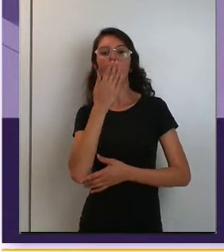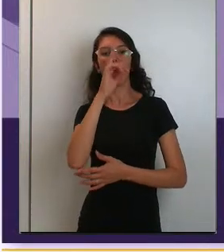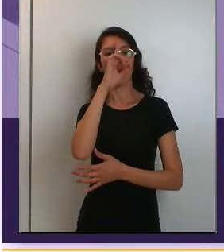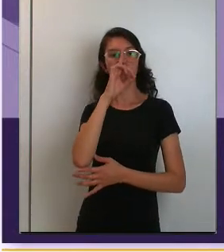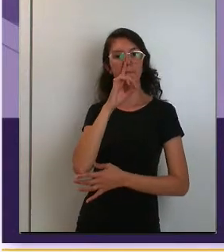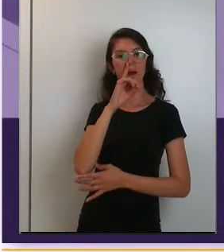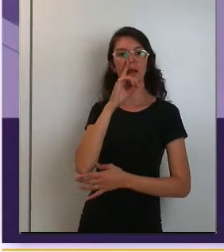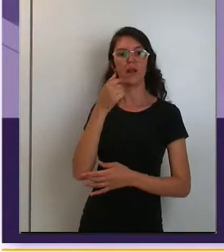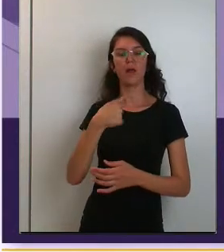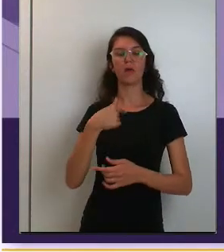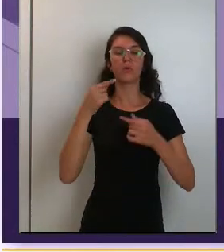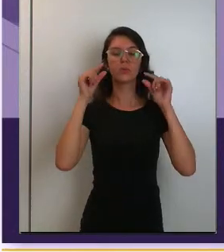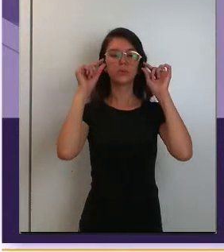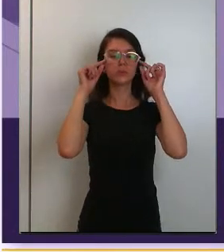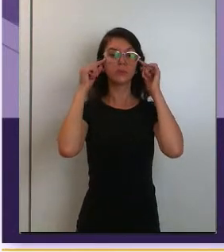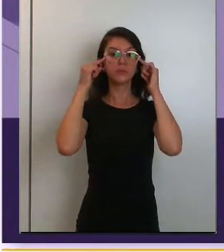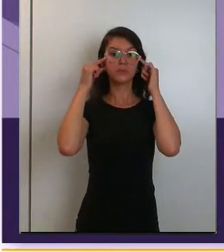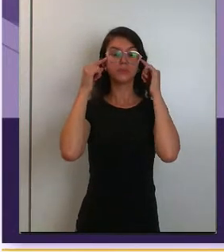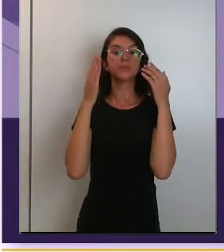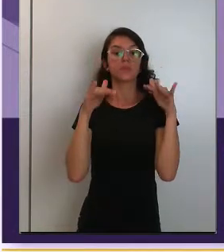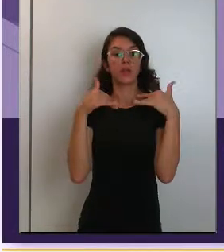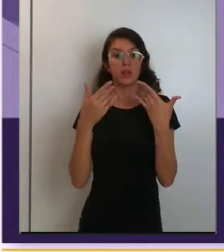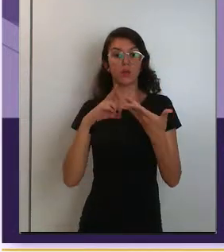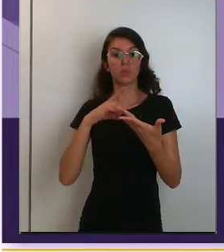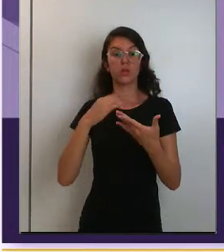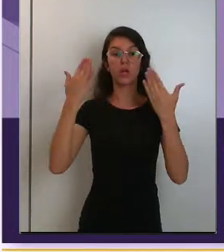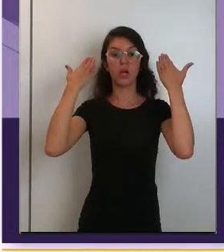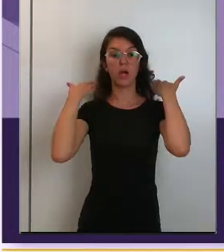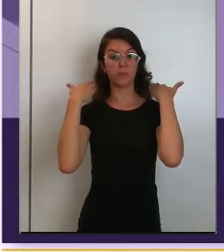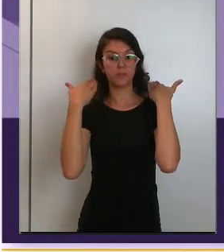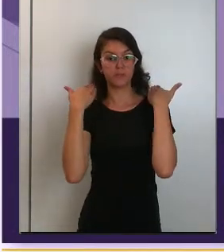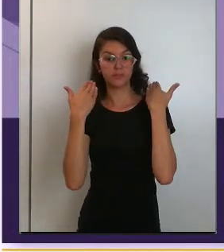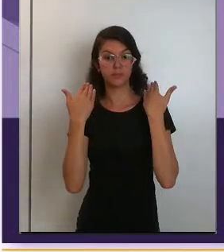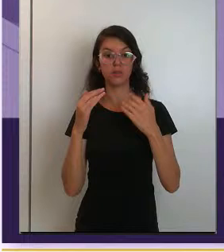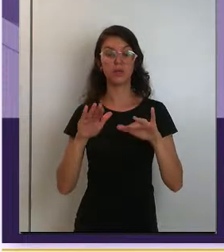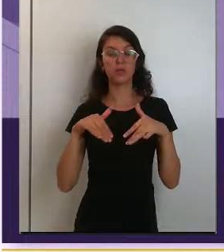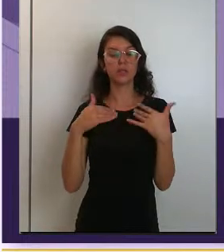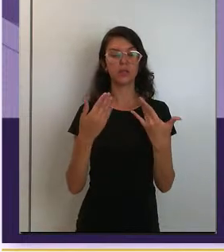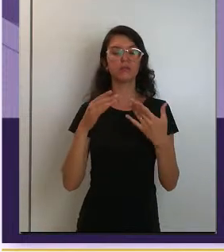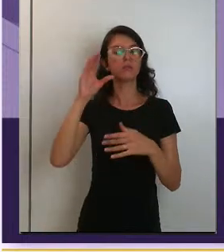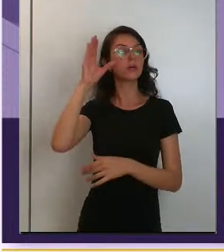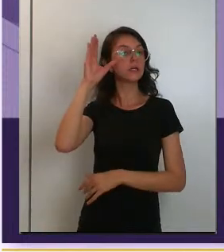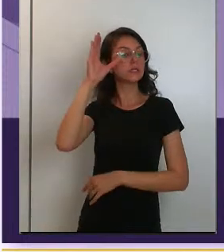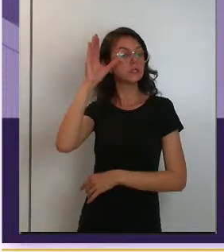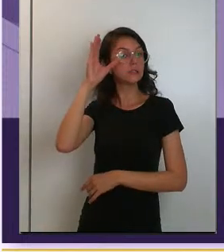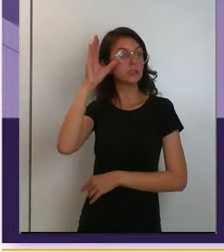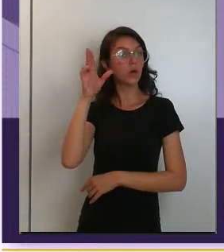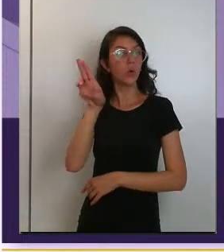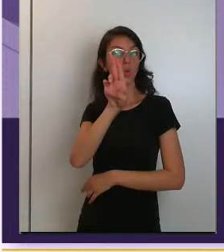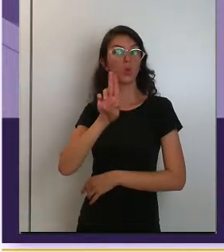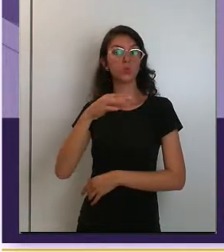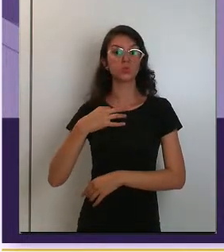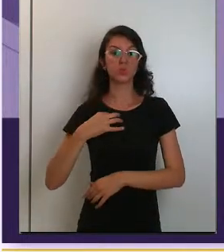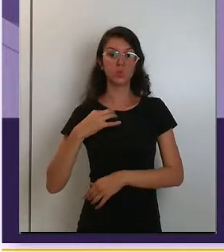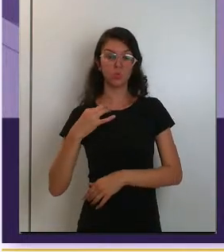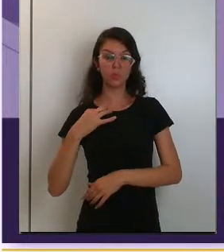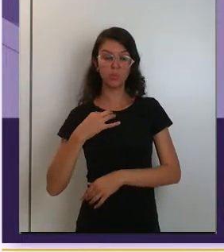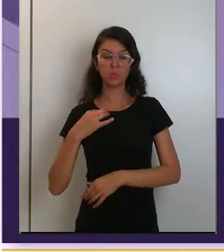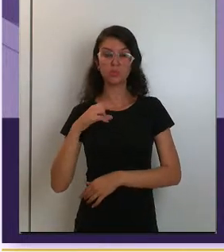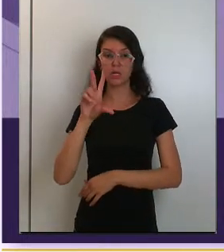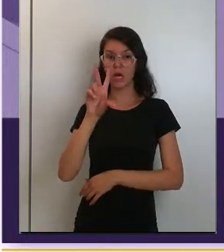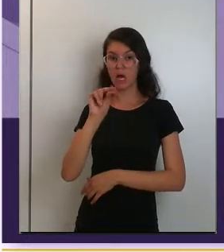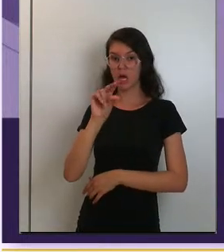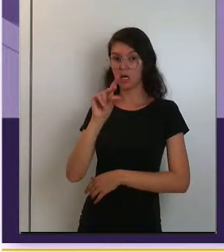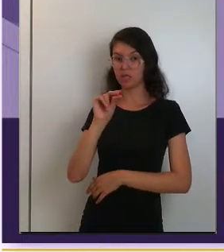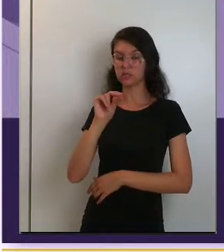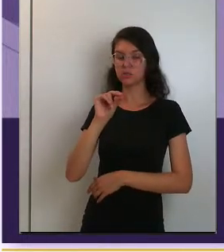ascendência japonesa, tenho cabelos de corte médio, castanho escuro, e uso uma camisa com fundo azul marinho,